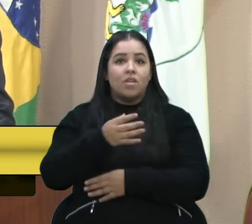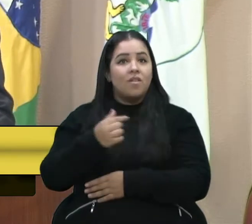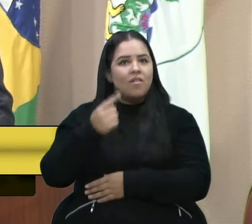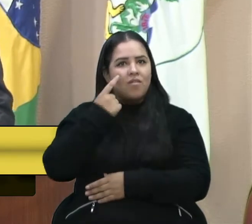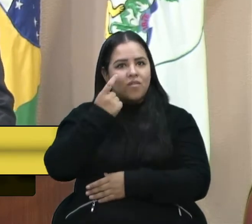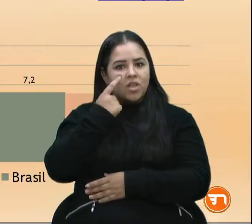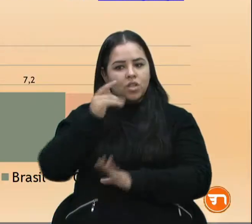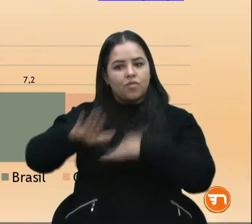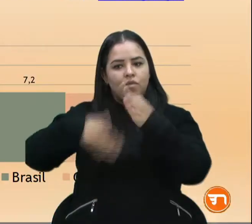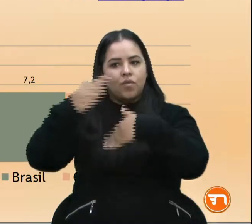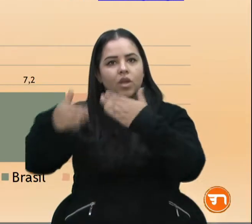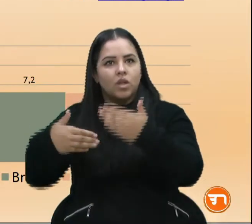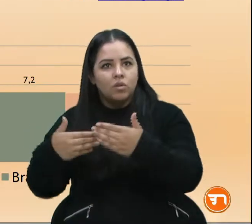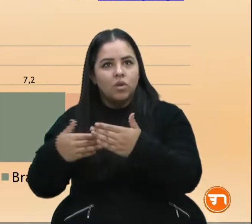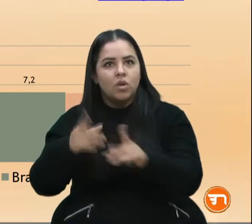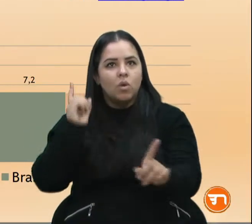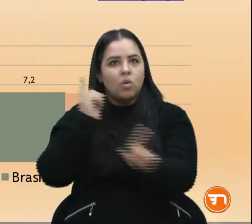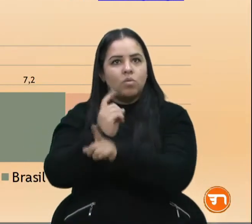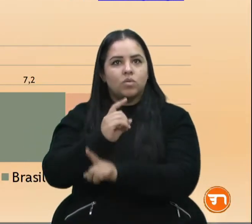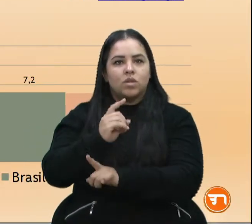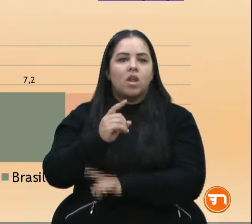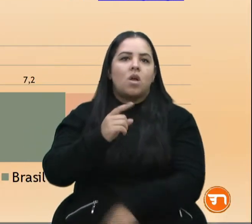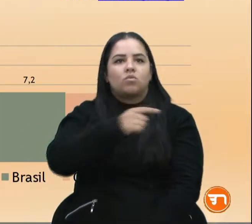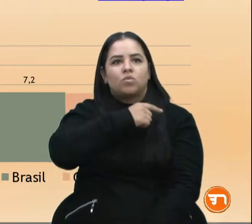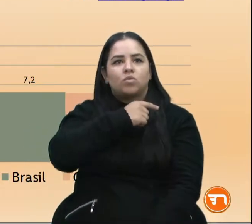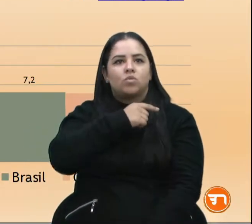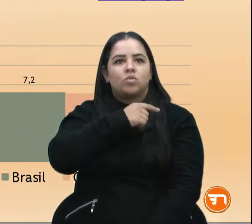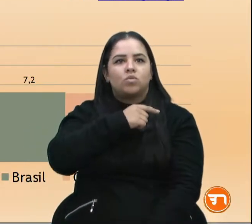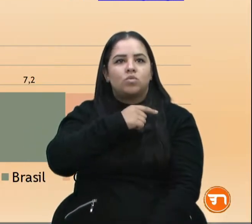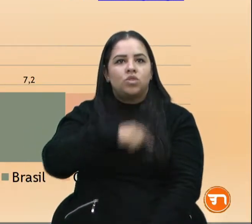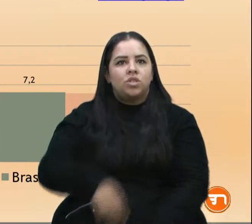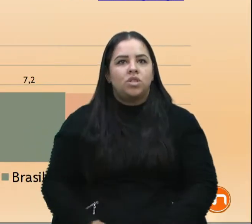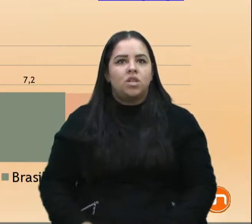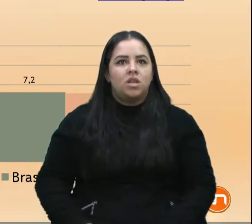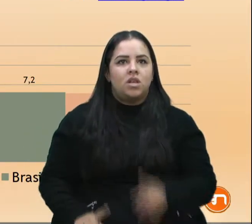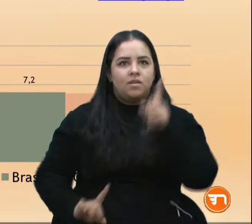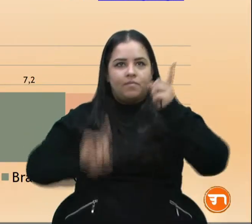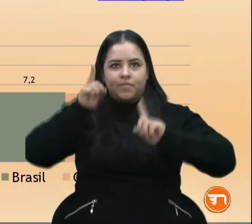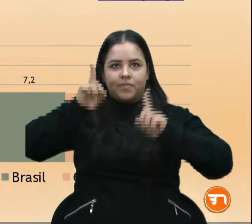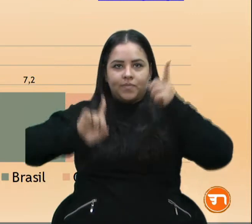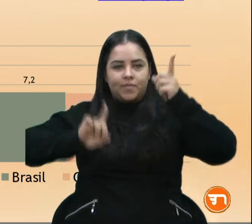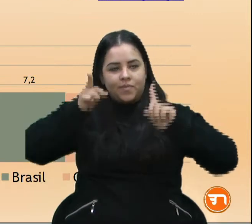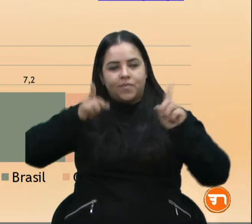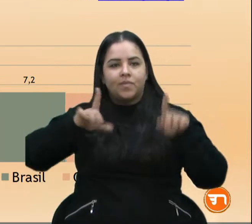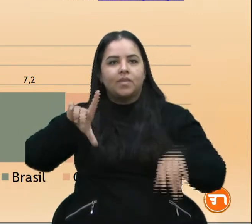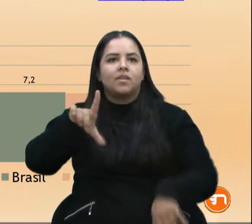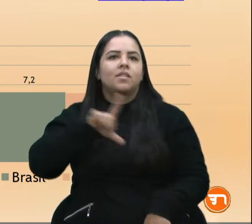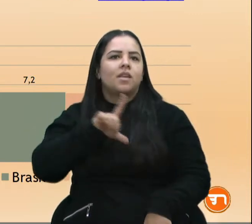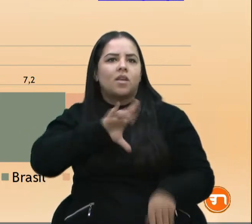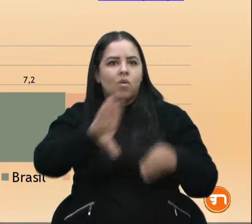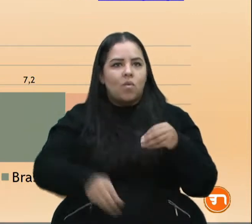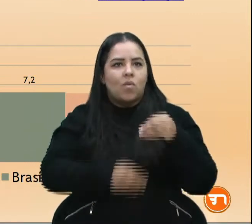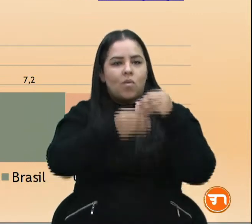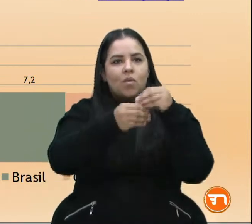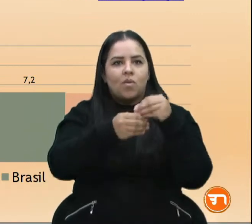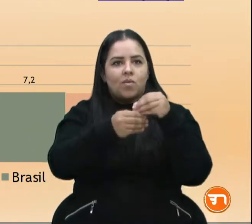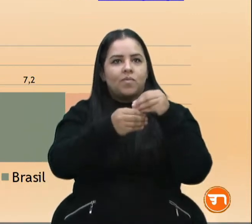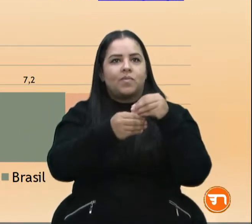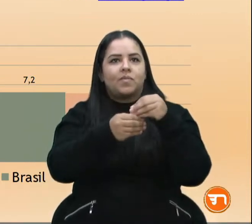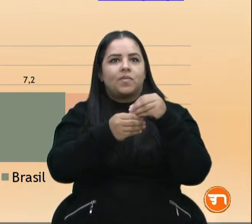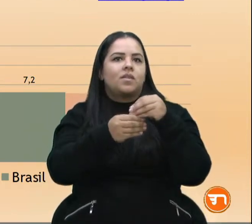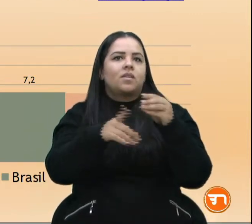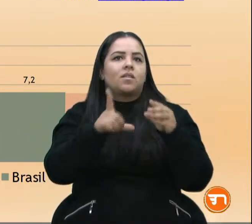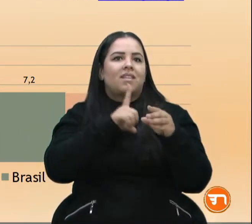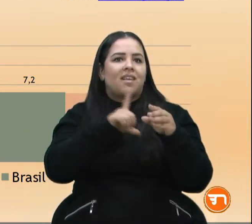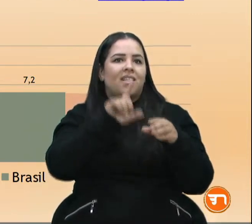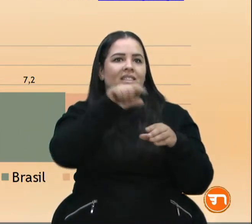encontra o Chile, né, que além de outros atributos, ser um país menos burocrático, né, enfim, implementou então a questão dos vouchers na sua